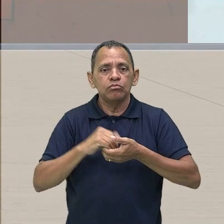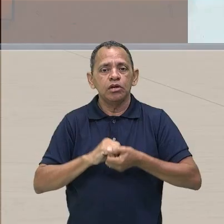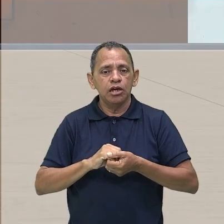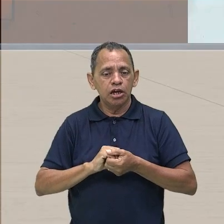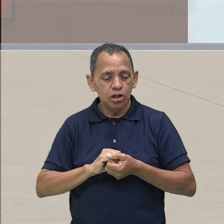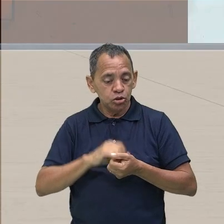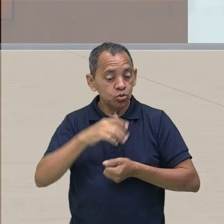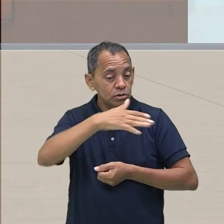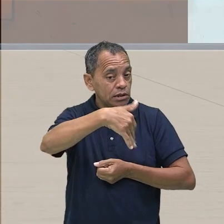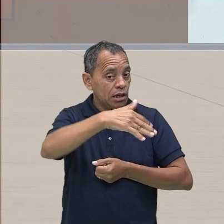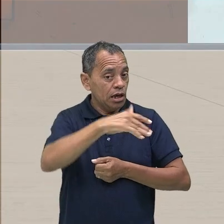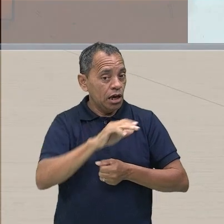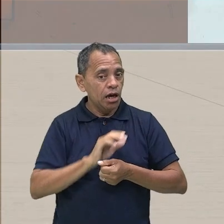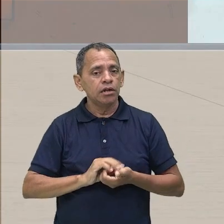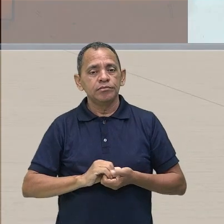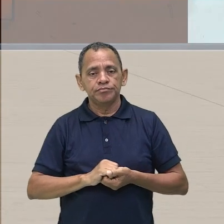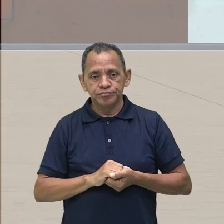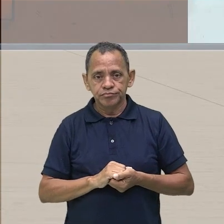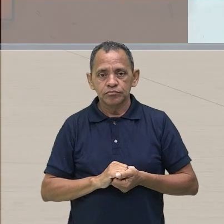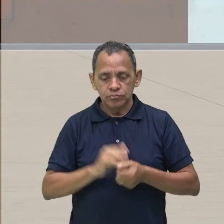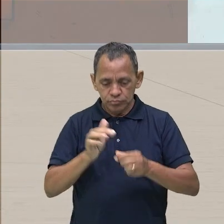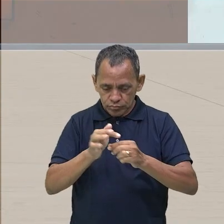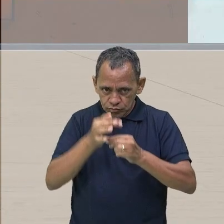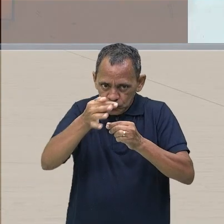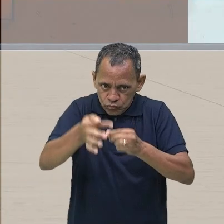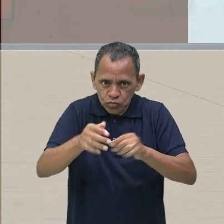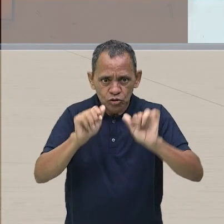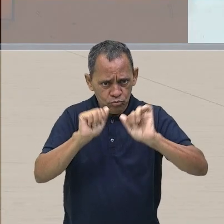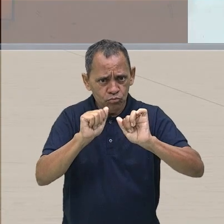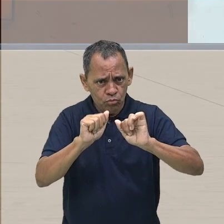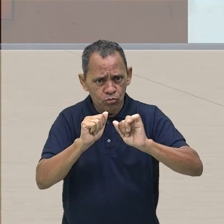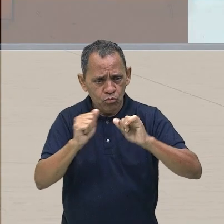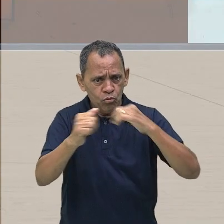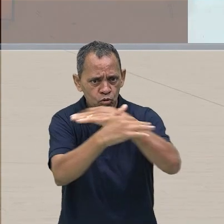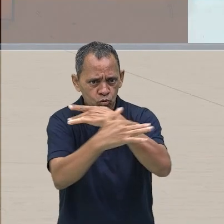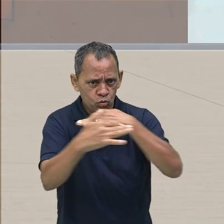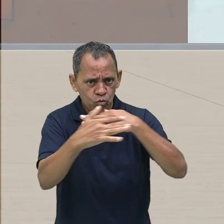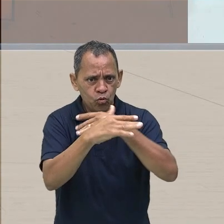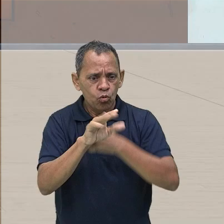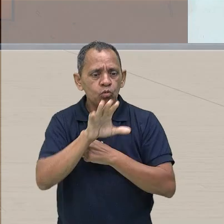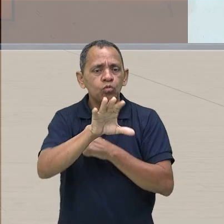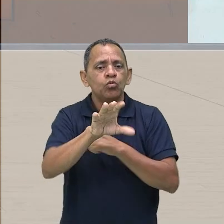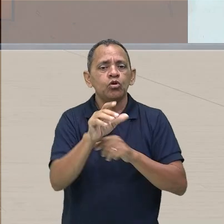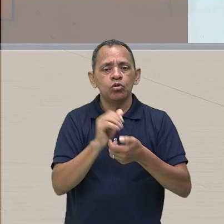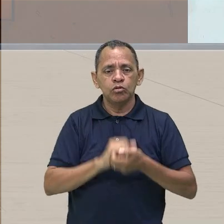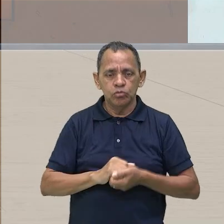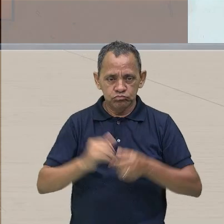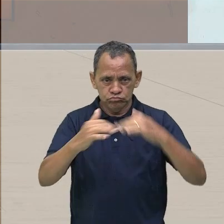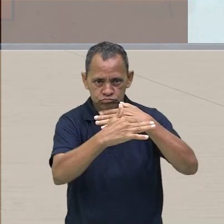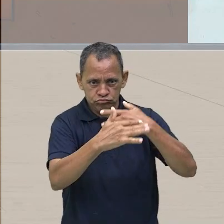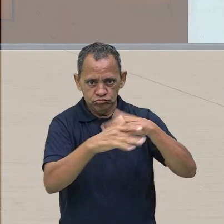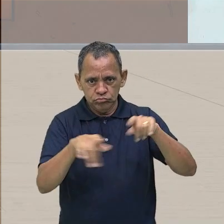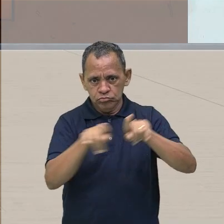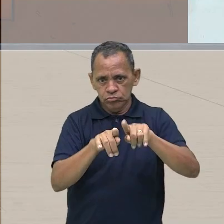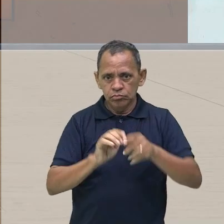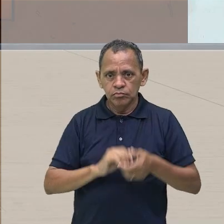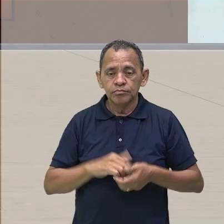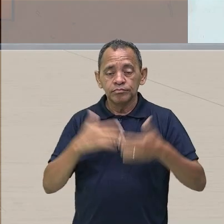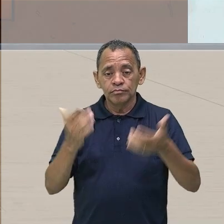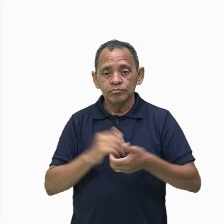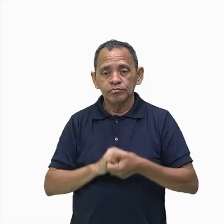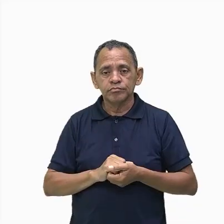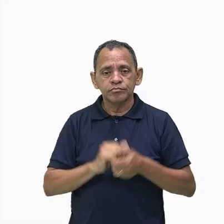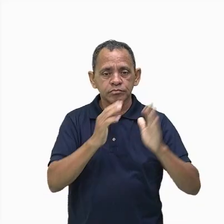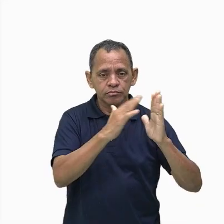daquela área e posteriormente pode realmente se tornar ali uma grande área, um grande centro urbano, tá? Então, a vila, gente,